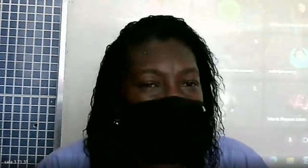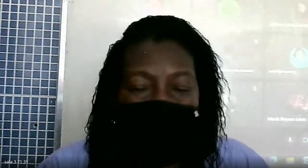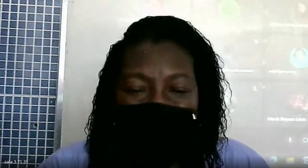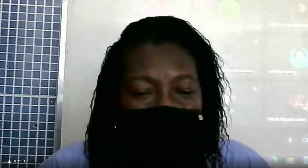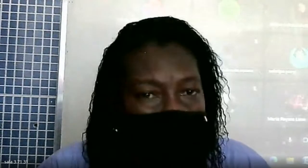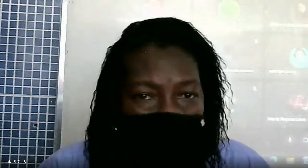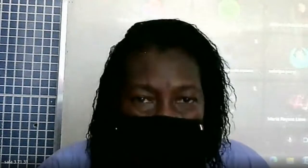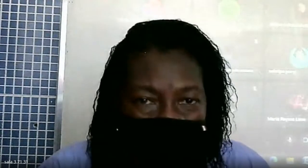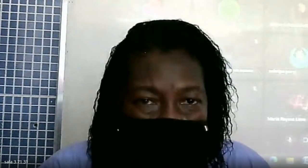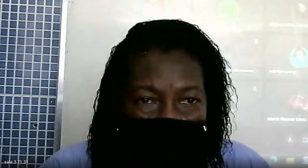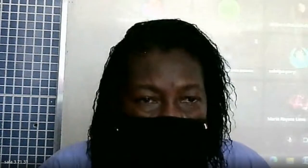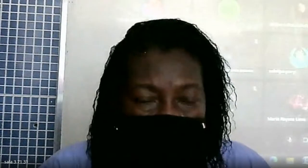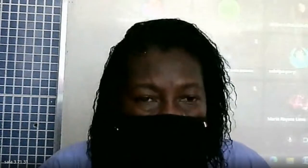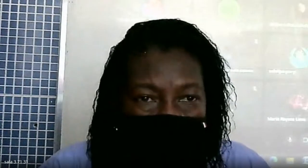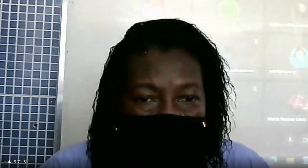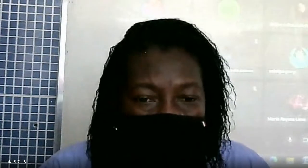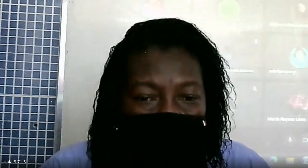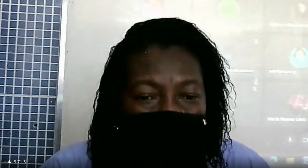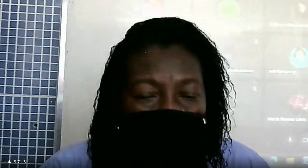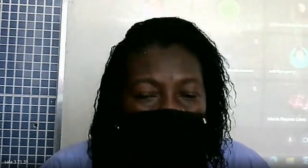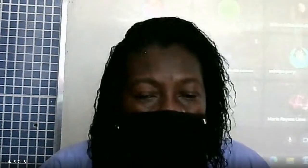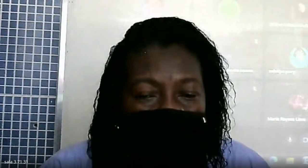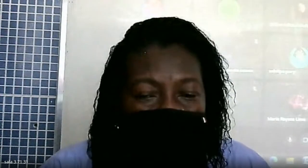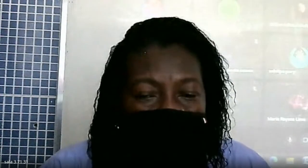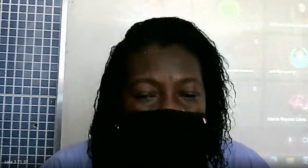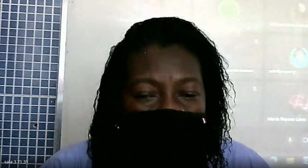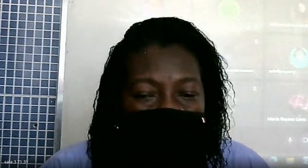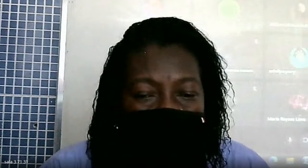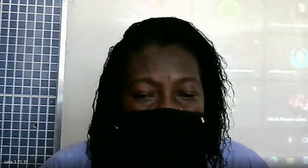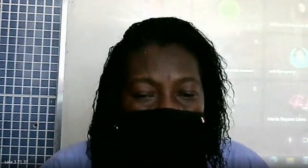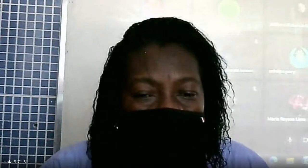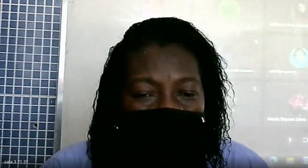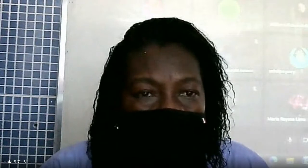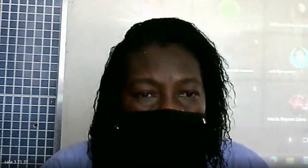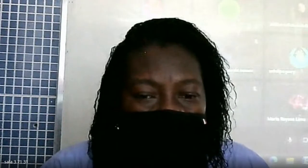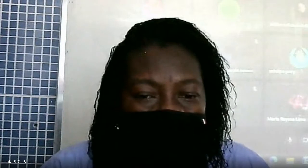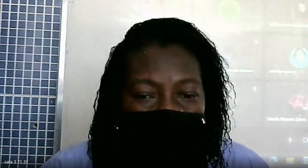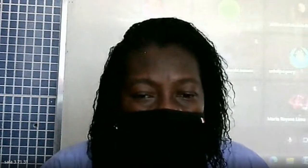Você pode fazer qualquer molde vazado. Vou mostrar aqui para vocês.